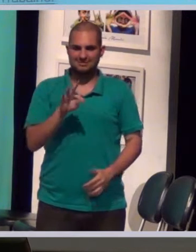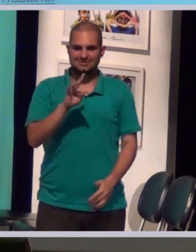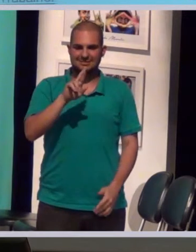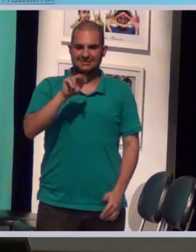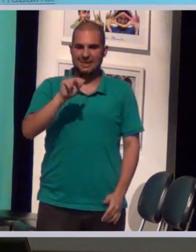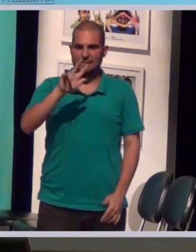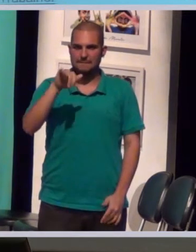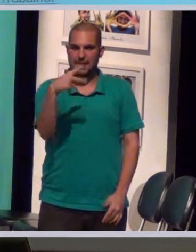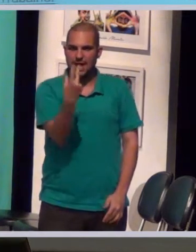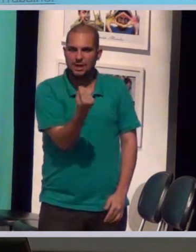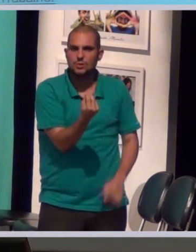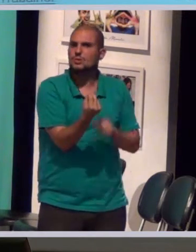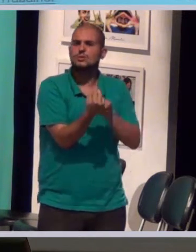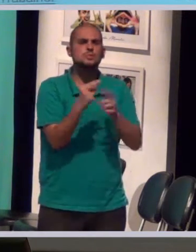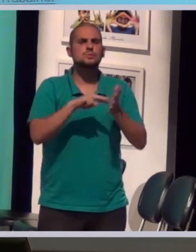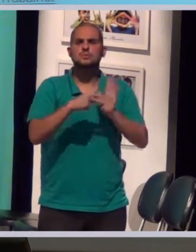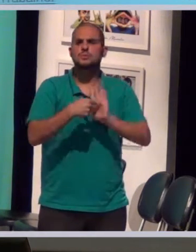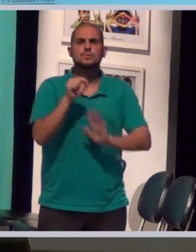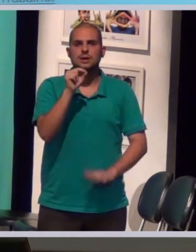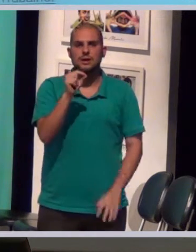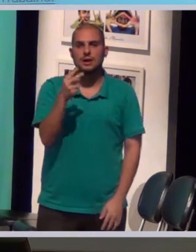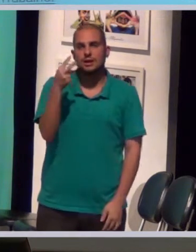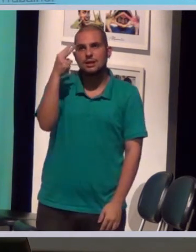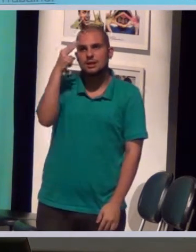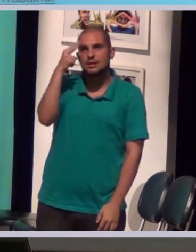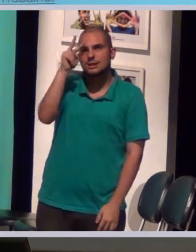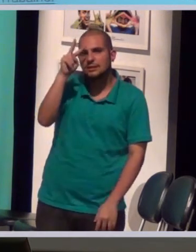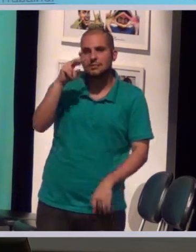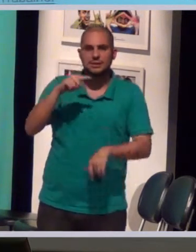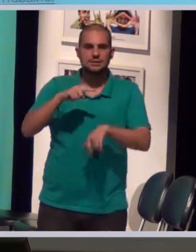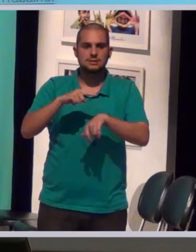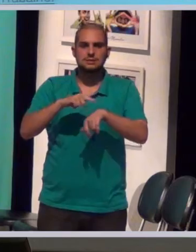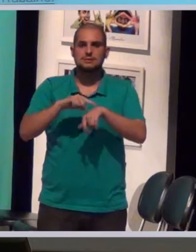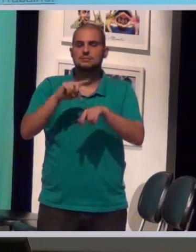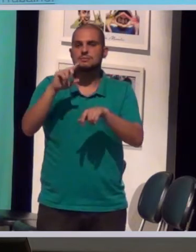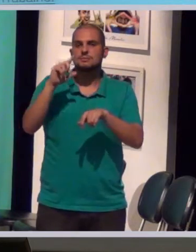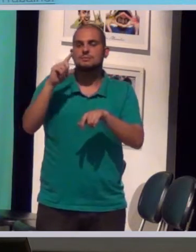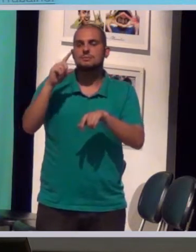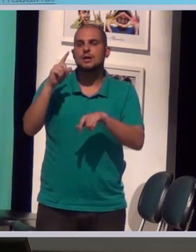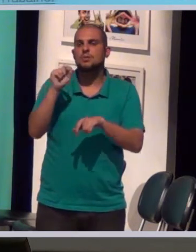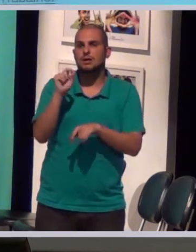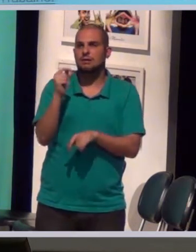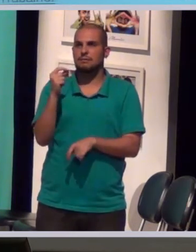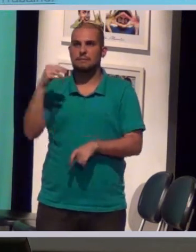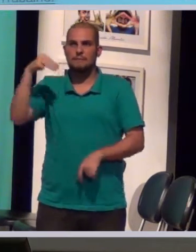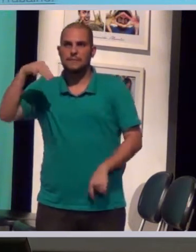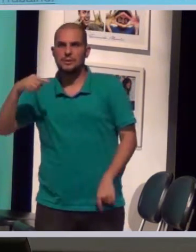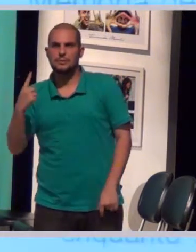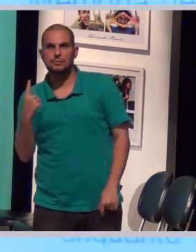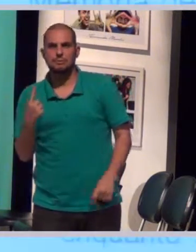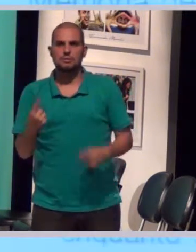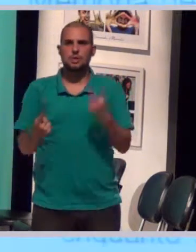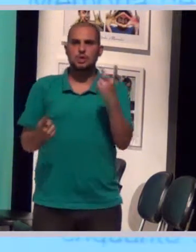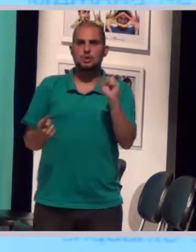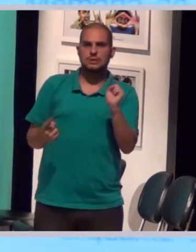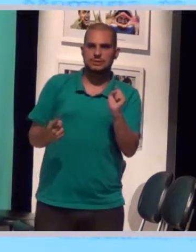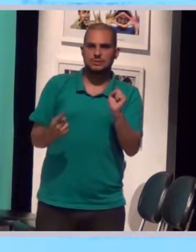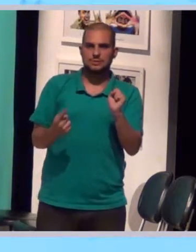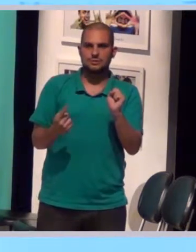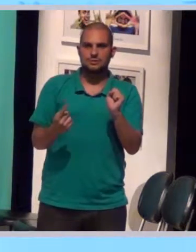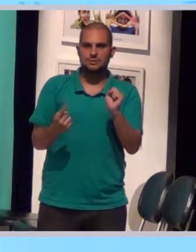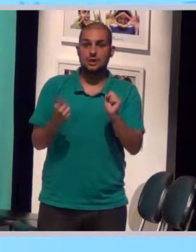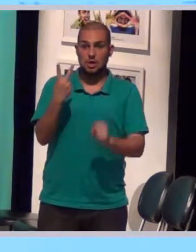se refere a uma memória que dura segundos a poucos minutos. Ou seja, 2 segundos atrás já